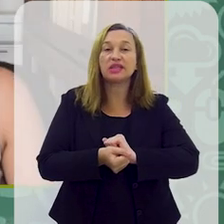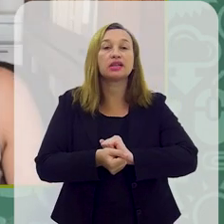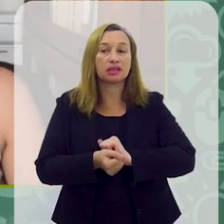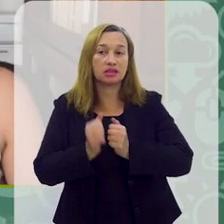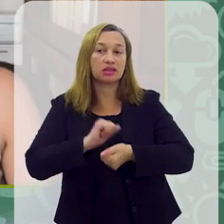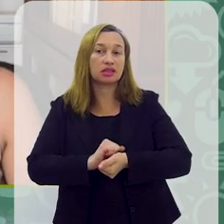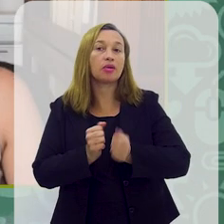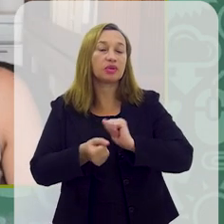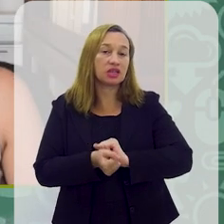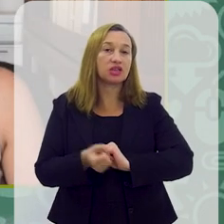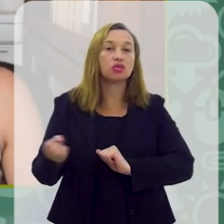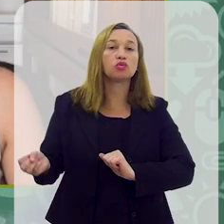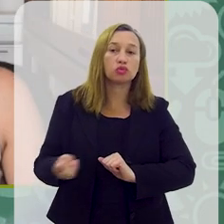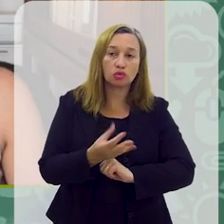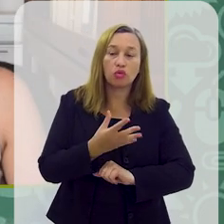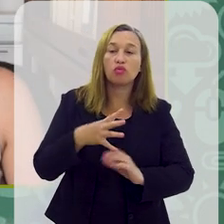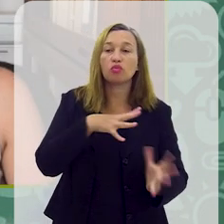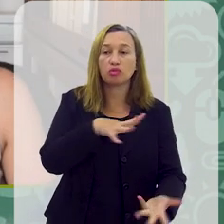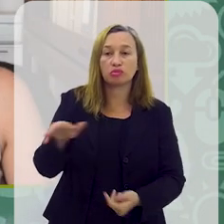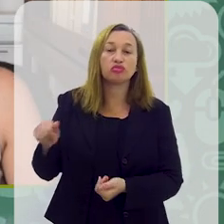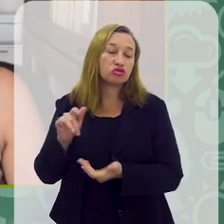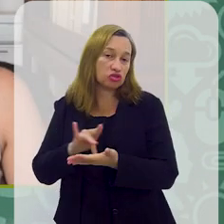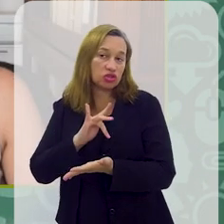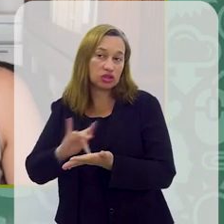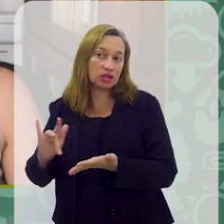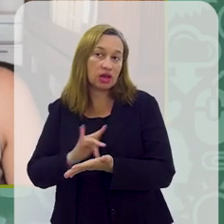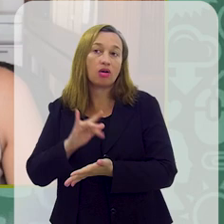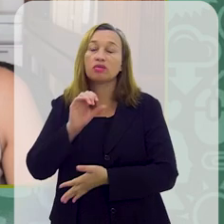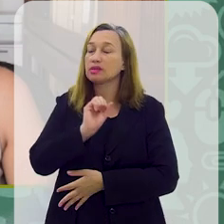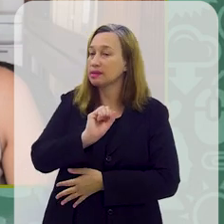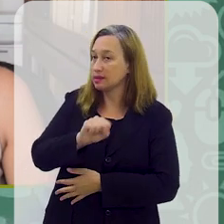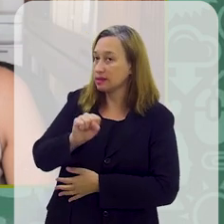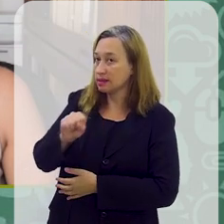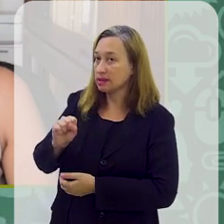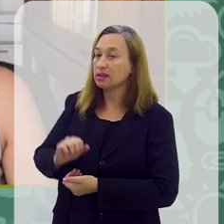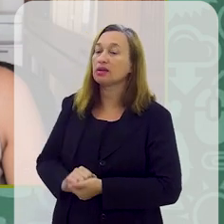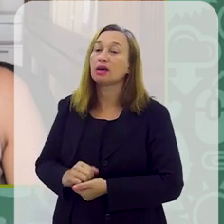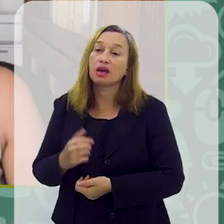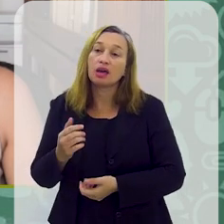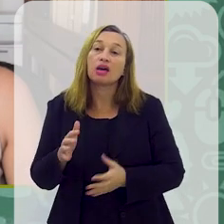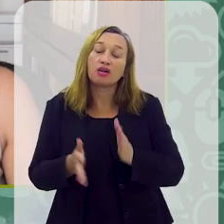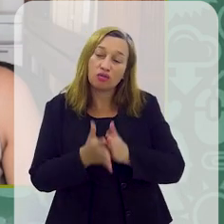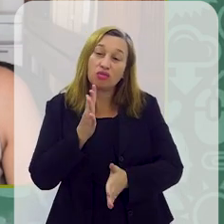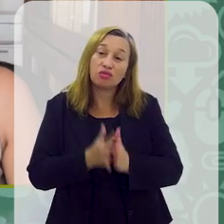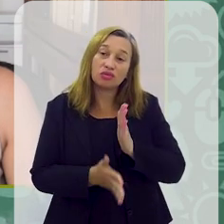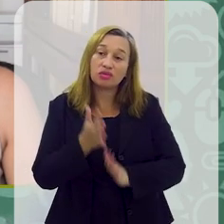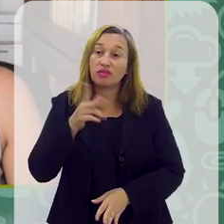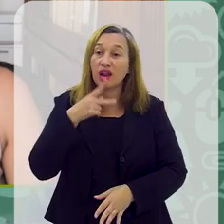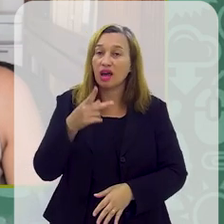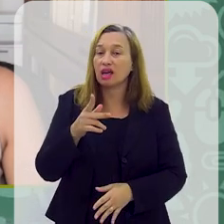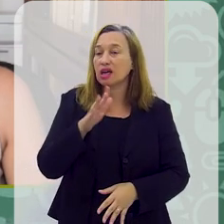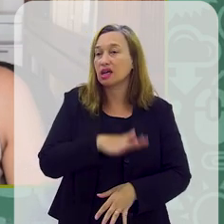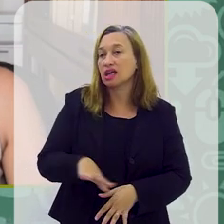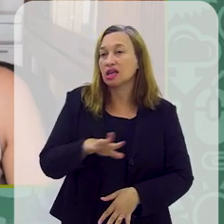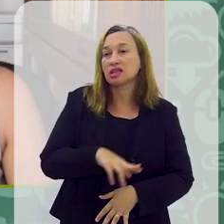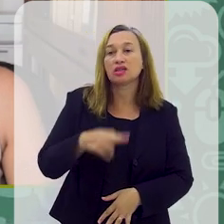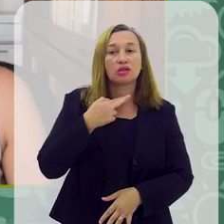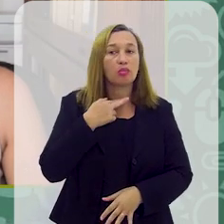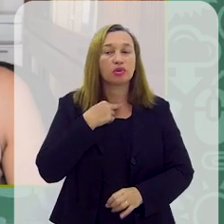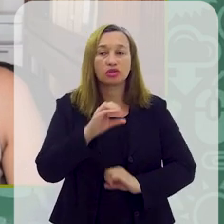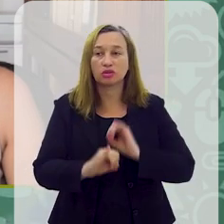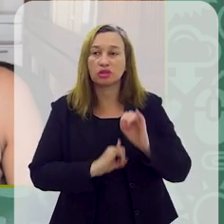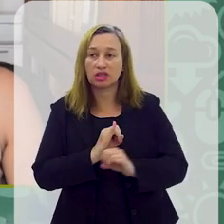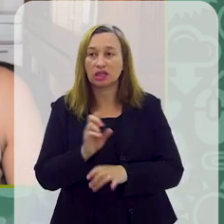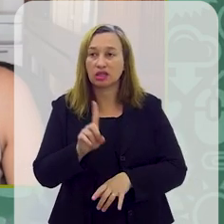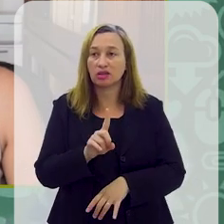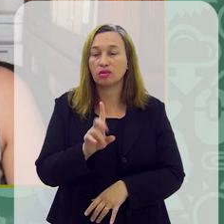se ajustando e acostumando a essa vida Acostumando. online, entendeu? Sim. E é muito complicado a gente falar, não, criança